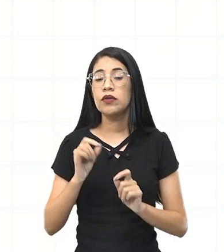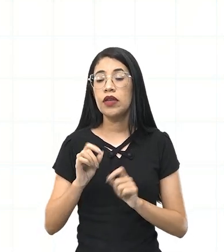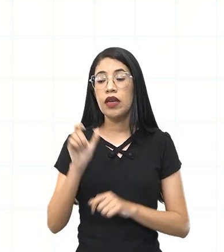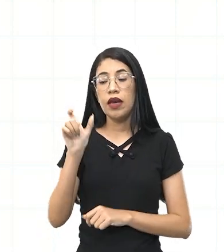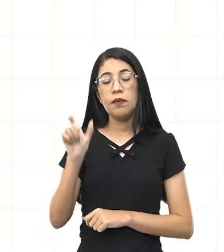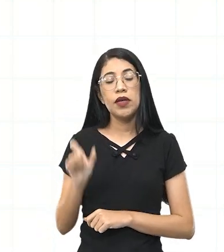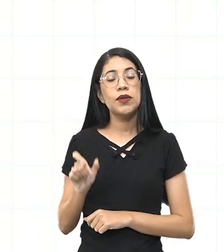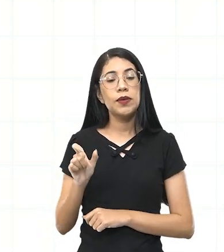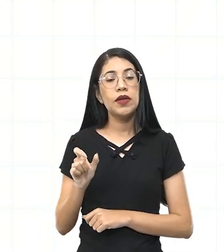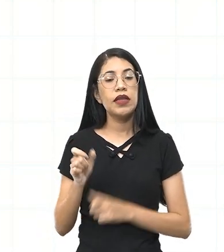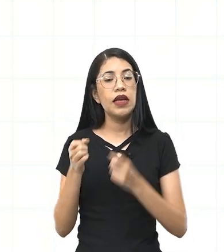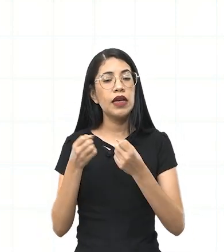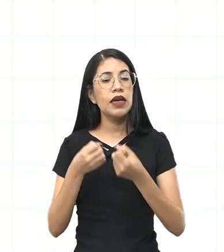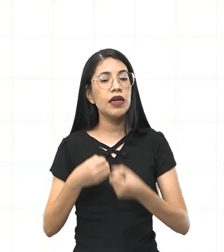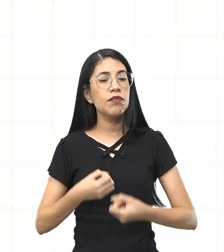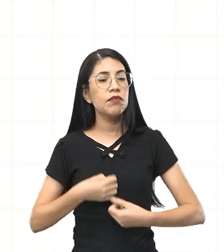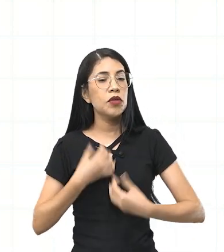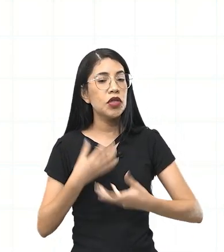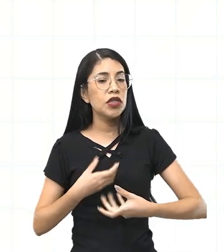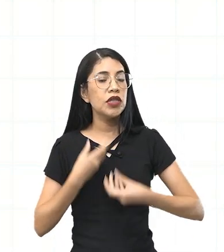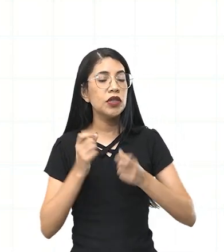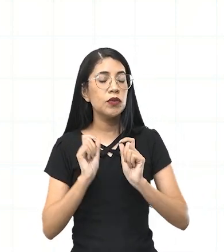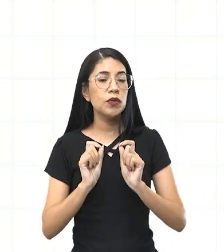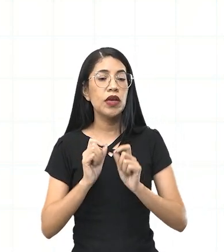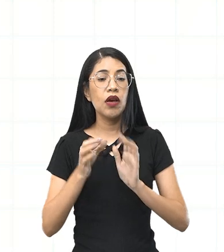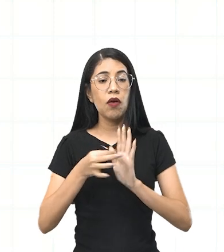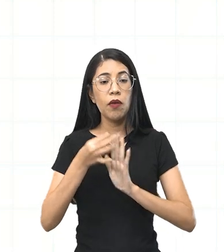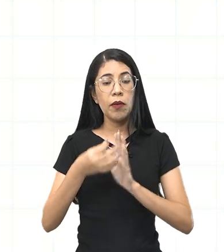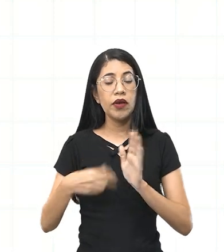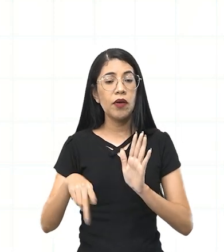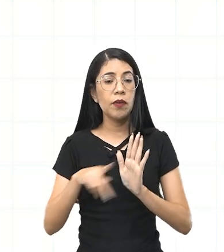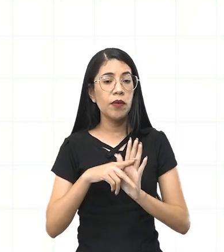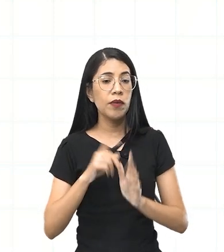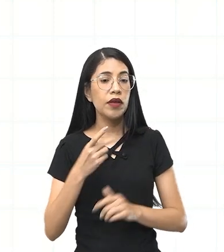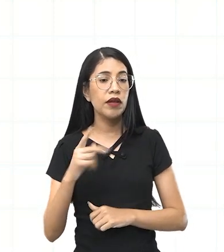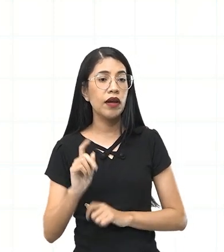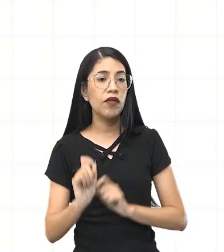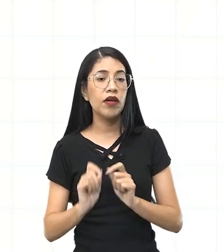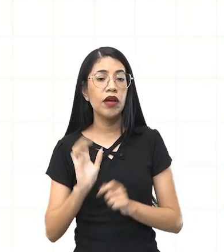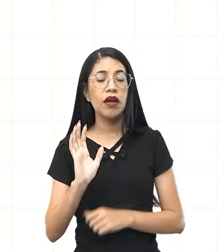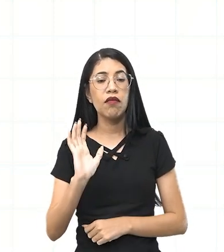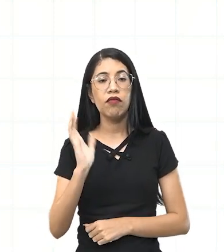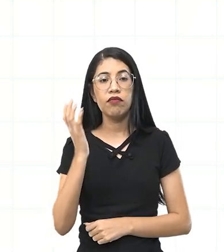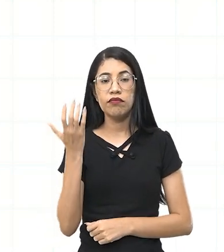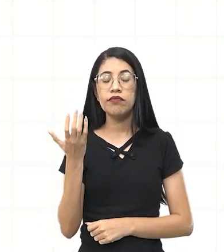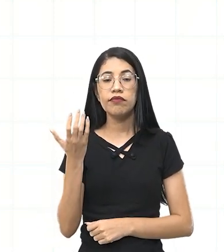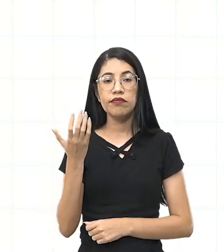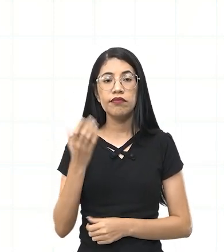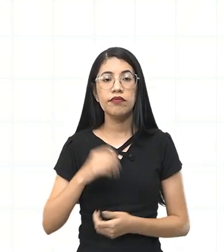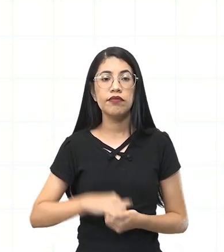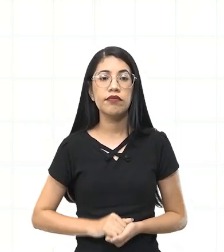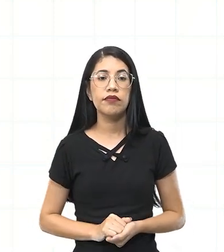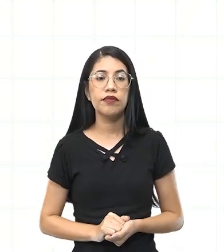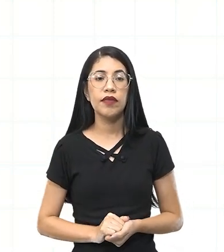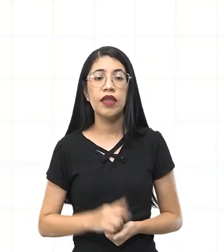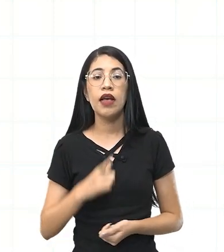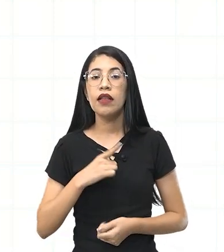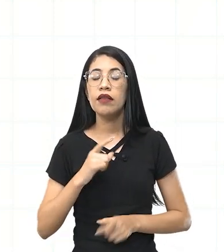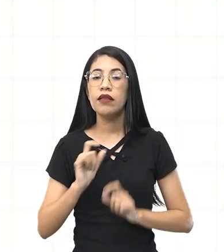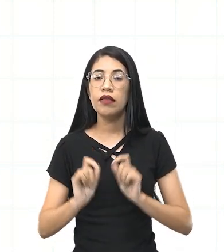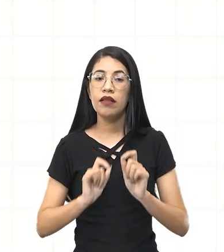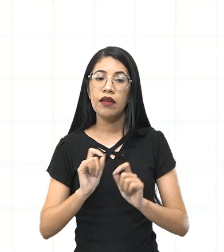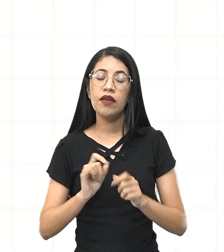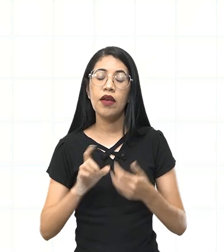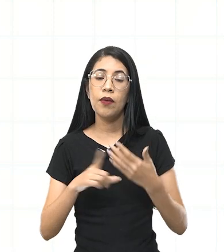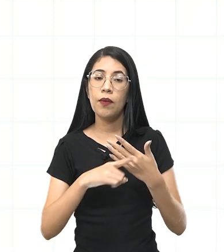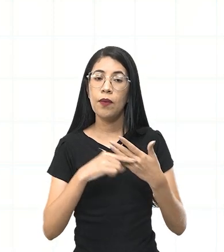autor onde ele expressa a sua opinião sobre o acontecido, né? Então, eu tenho aí